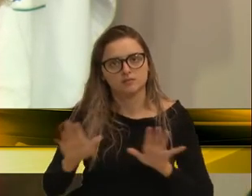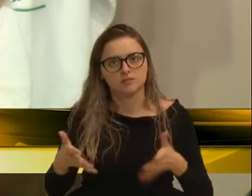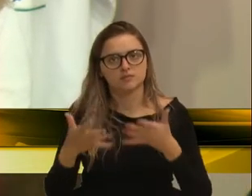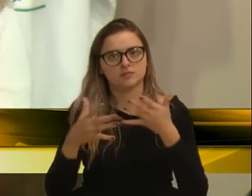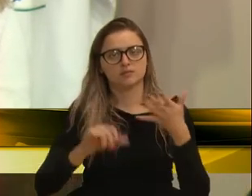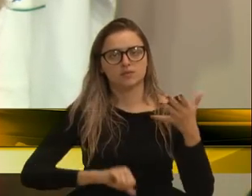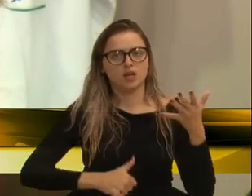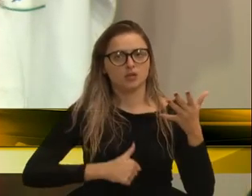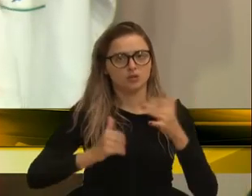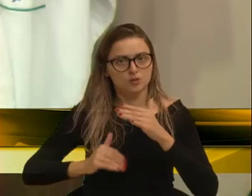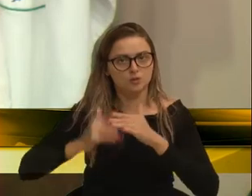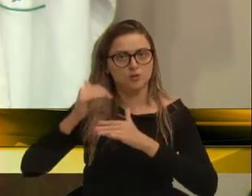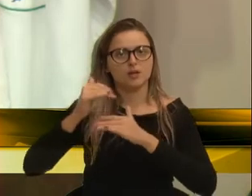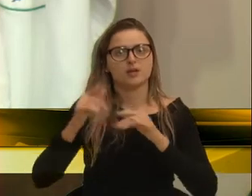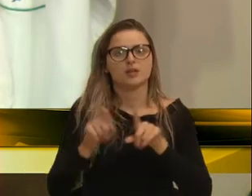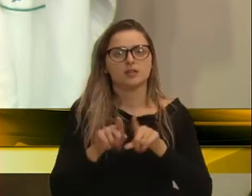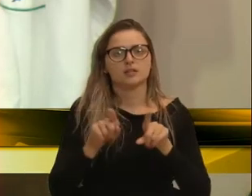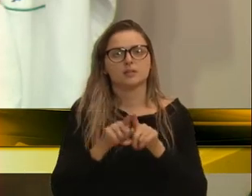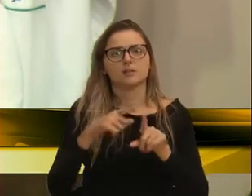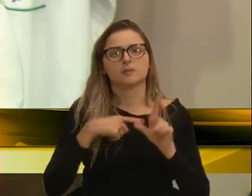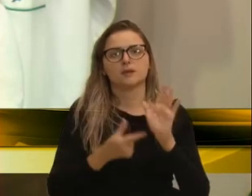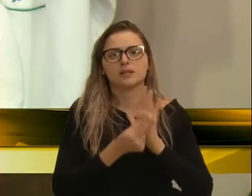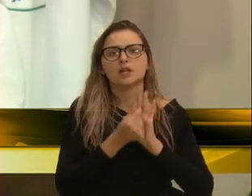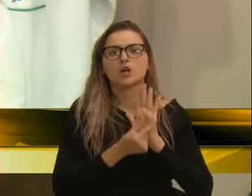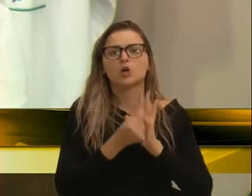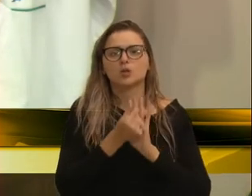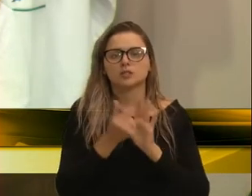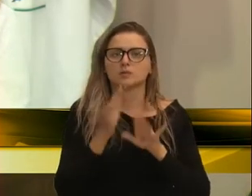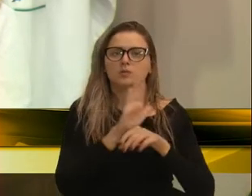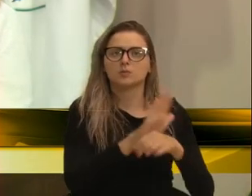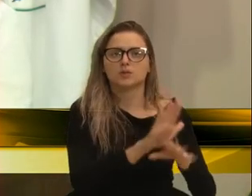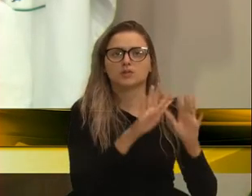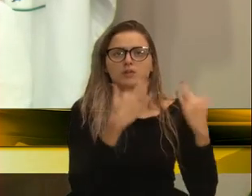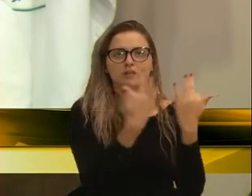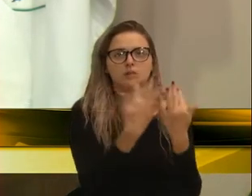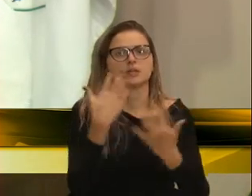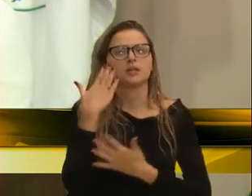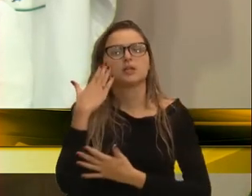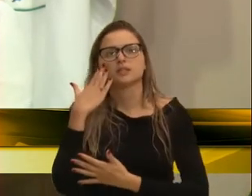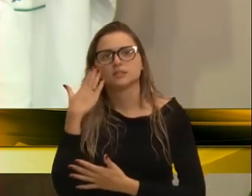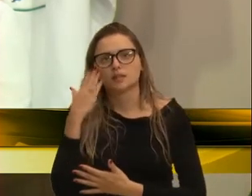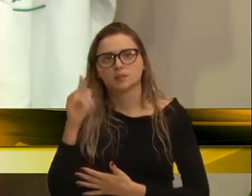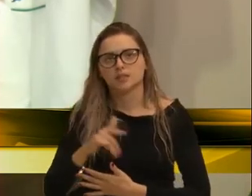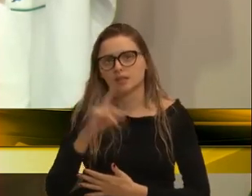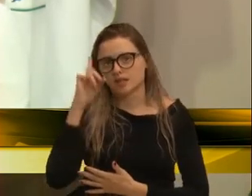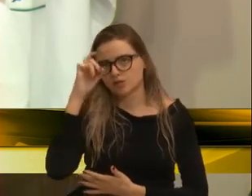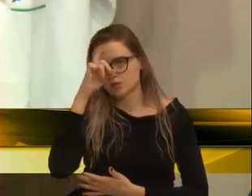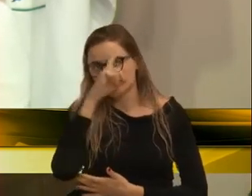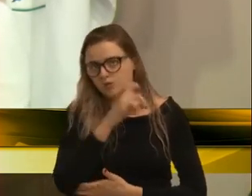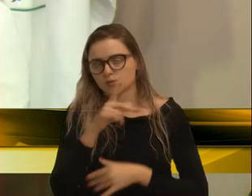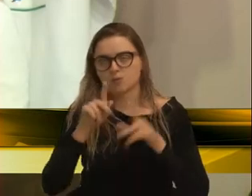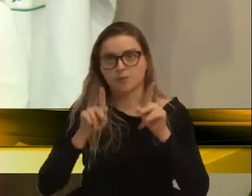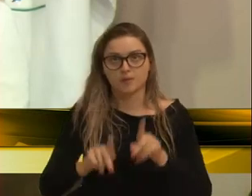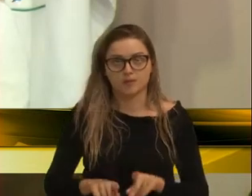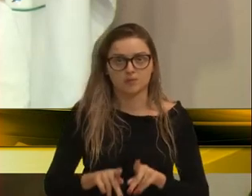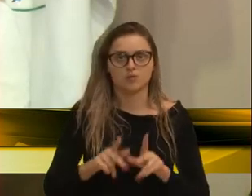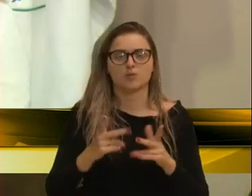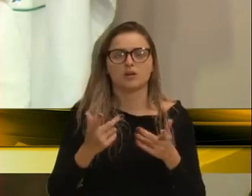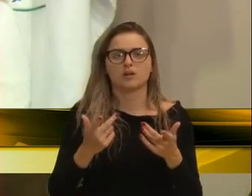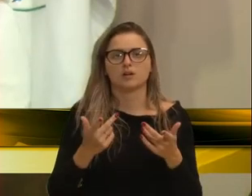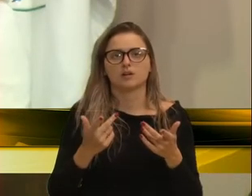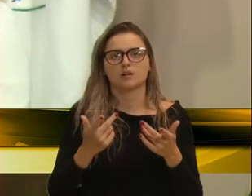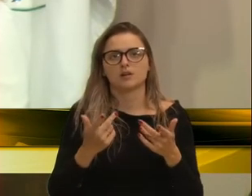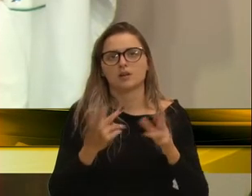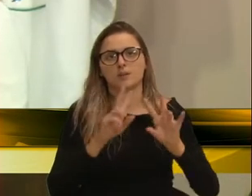e contribuição para o seu orçamento familiar. Porque a gente sabe que é difícil de uma pessoa que passou, no